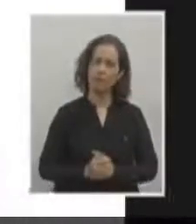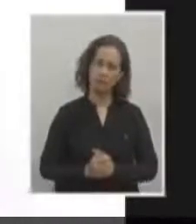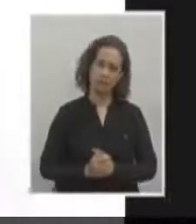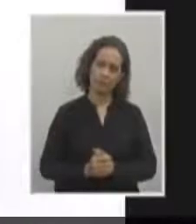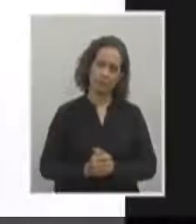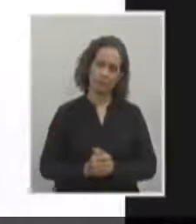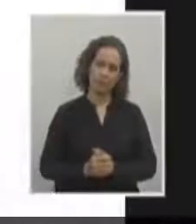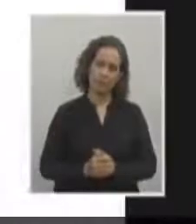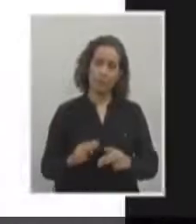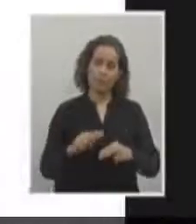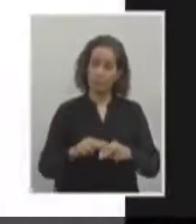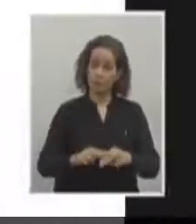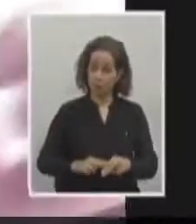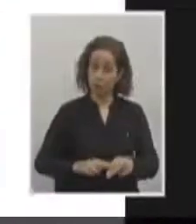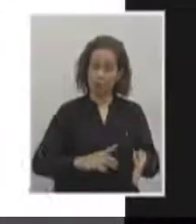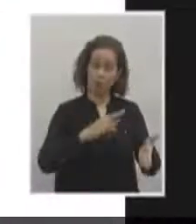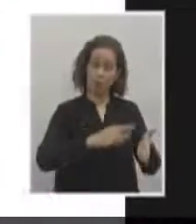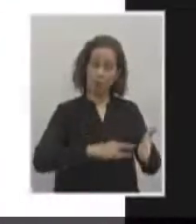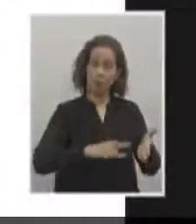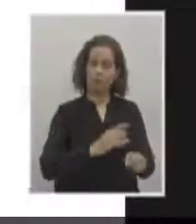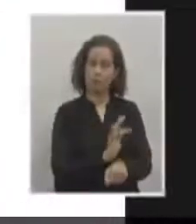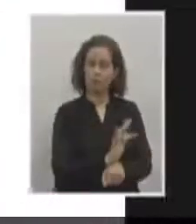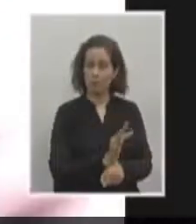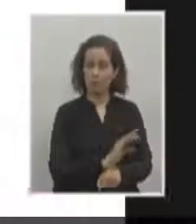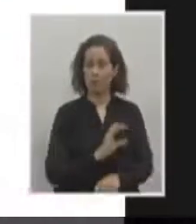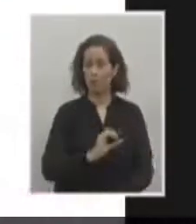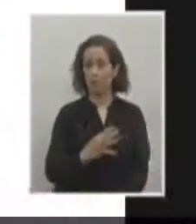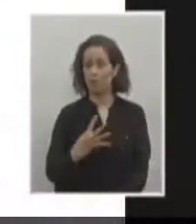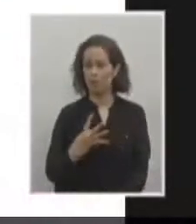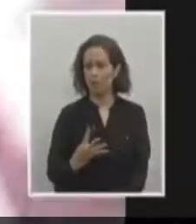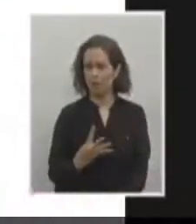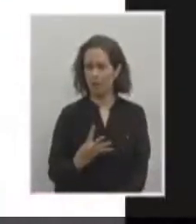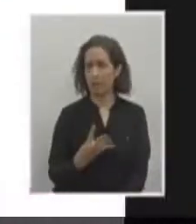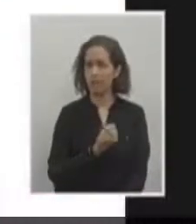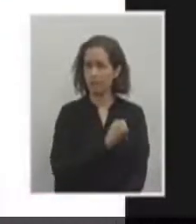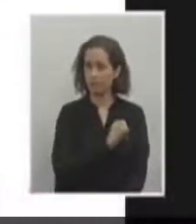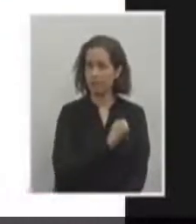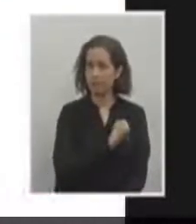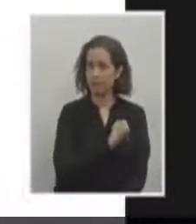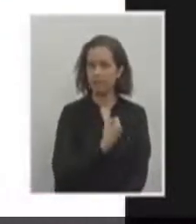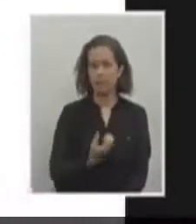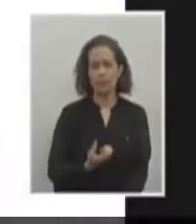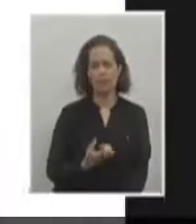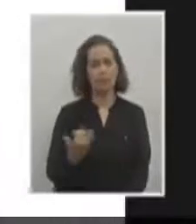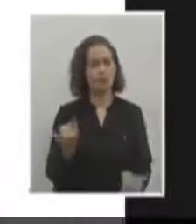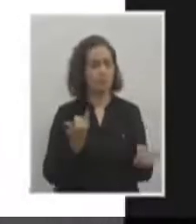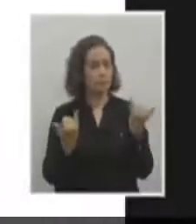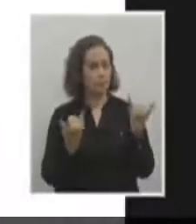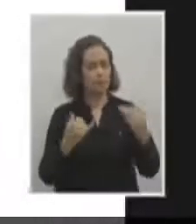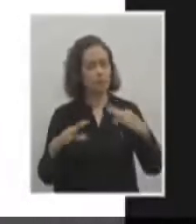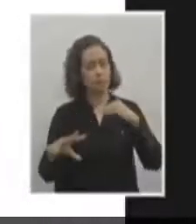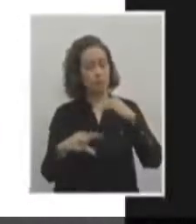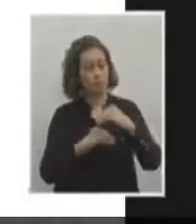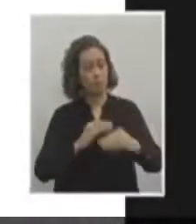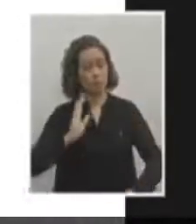a nota técnica 04 teve realmente, nós fizemos uma informação complementar dessa